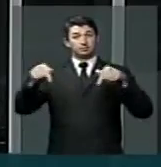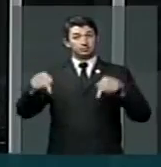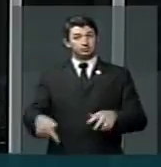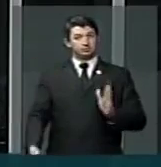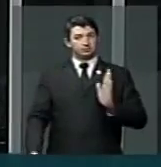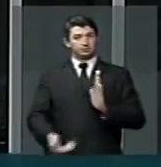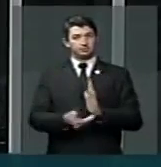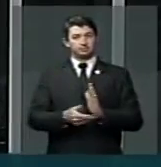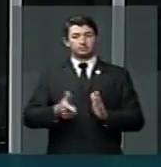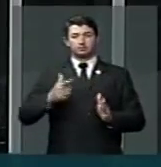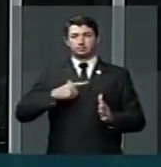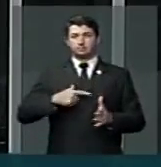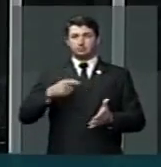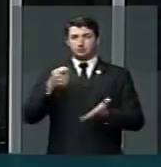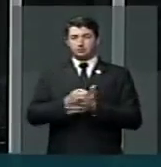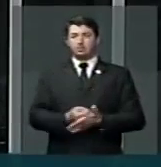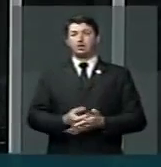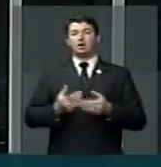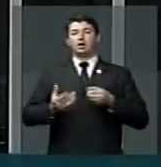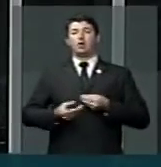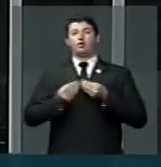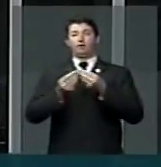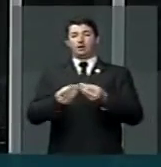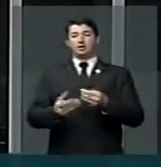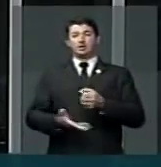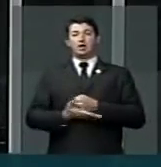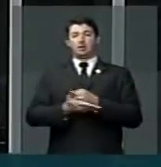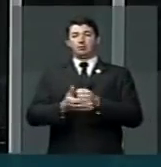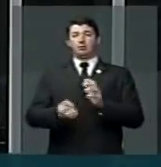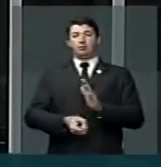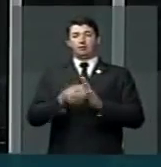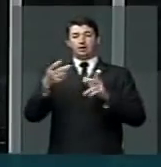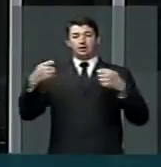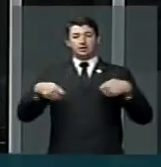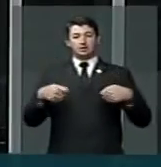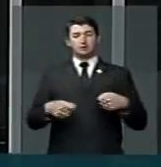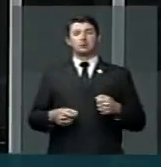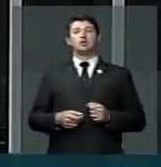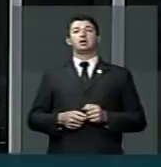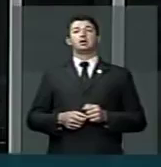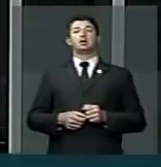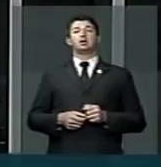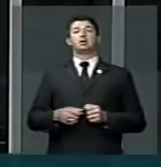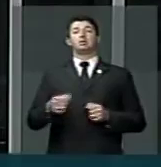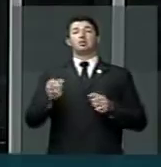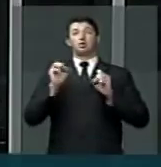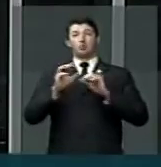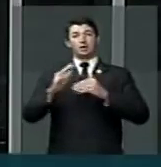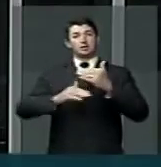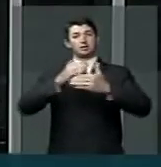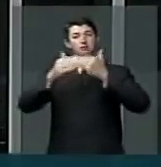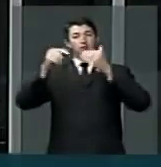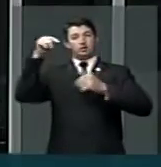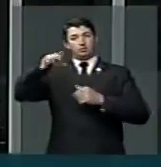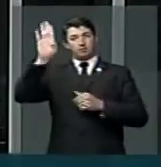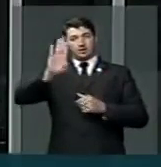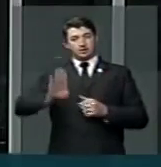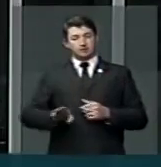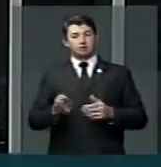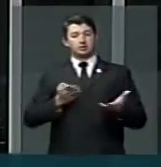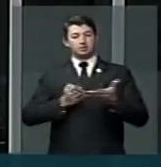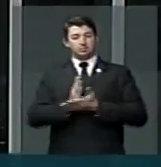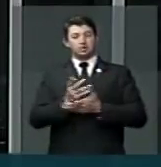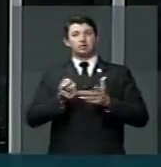Legislativa tem dado contribuições necessárias para que a educação avance em nosso país.